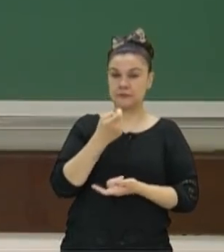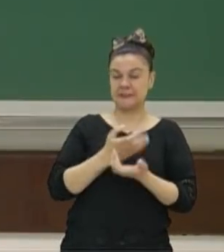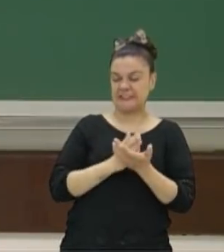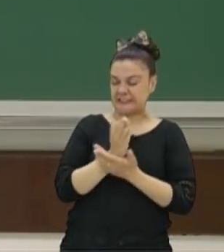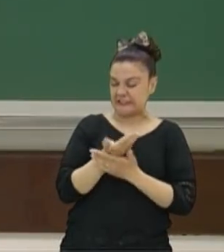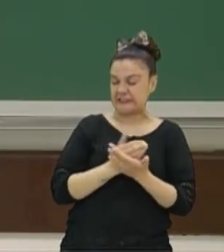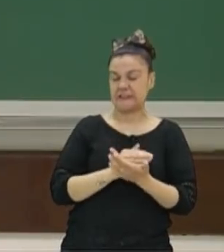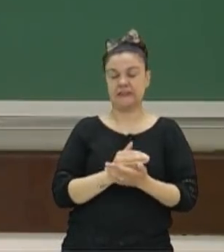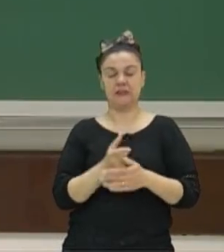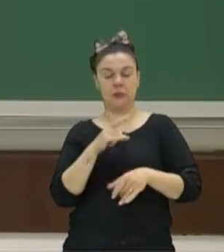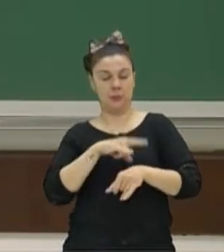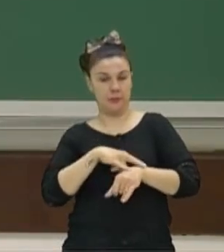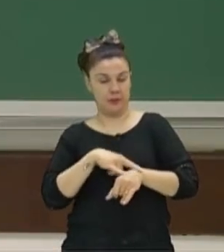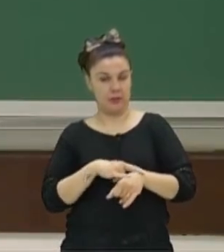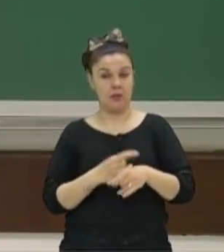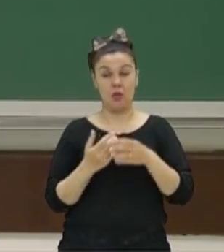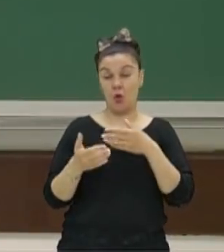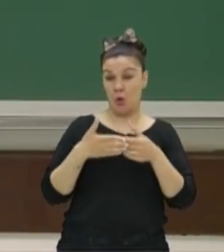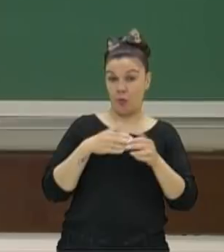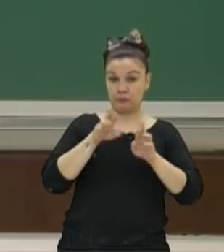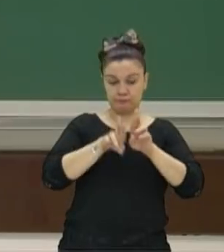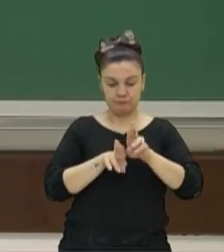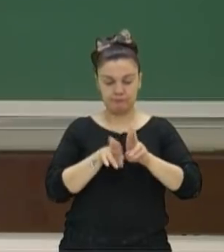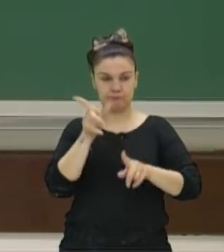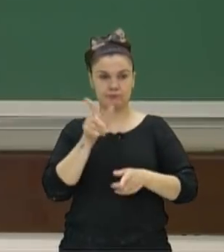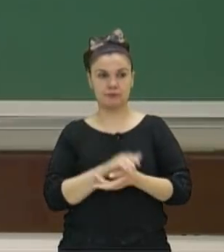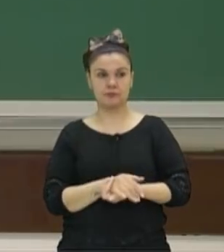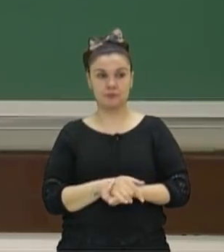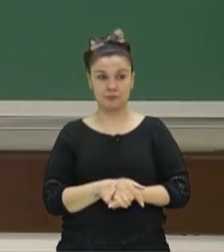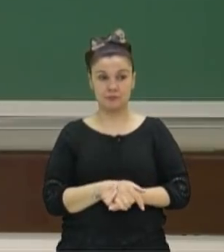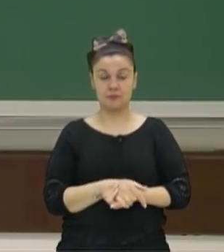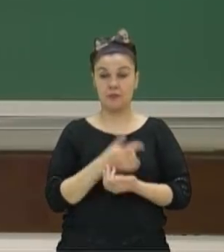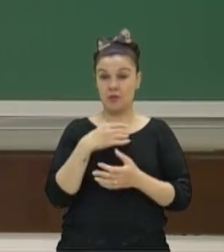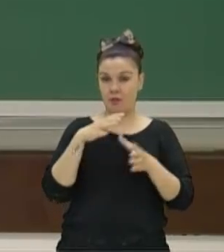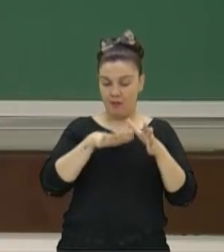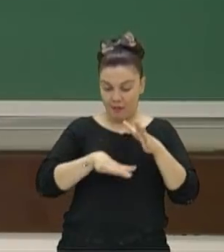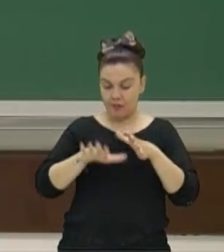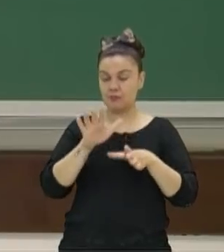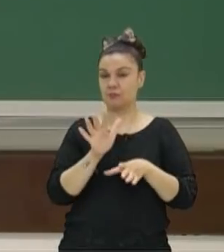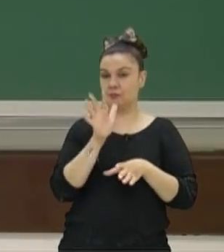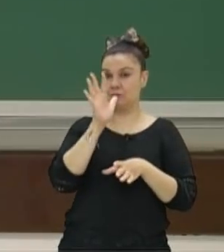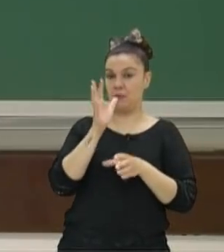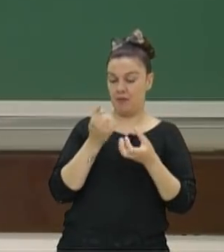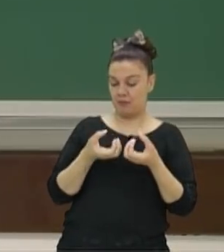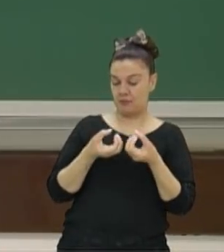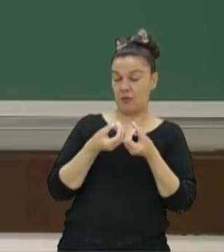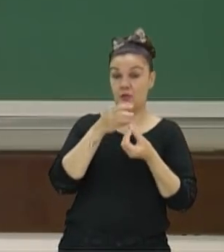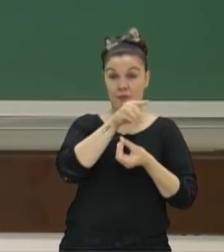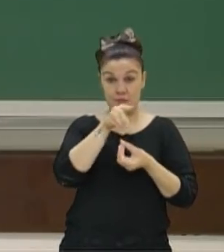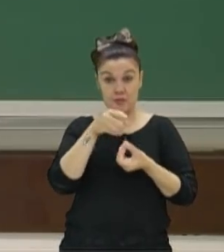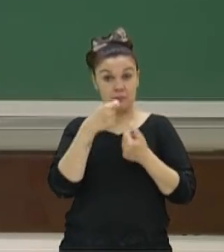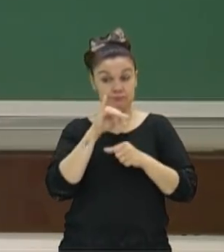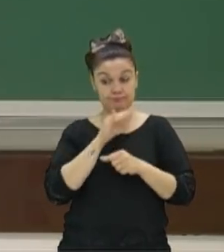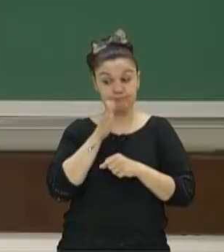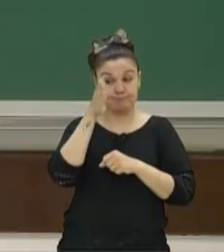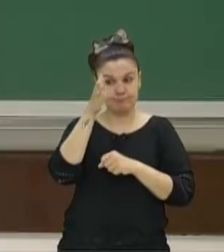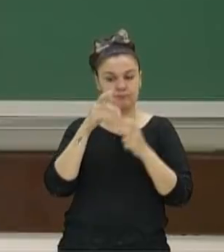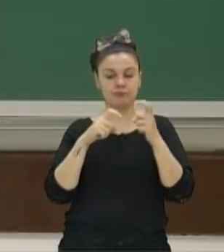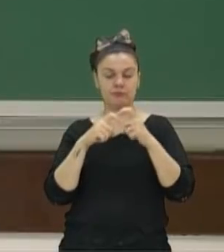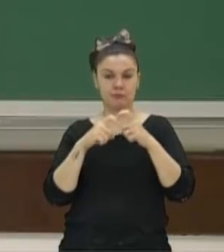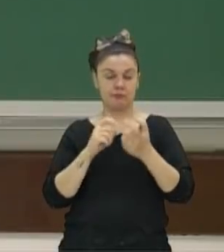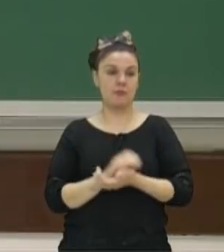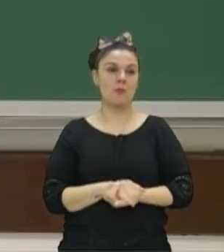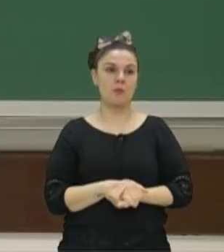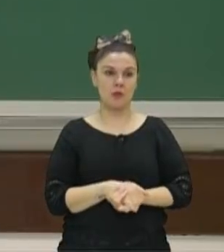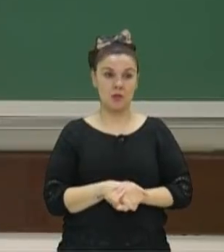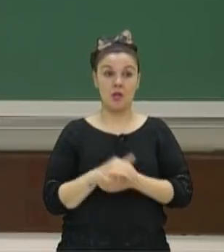Ardência urinar, qualquer coisa diferente, né, nas genitálias masculinas, meninos precisam procurar um